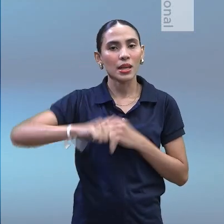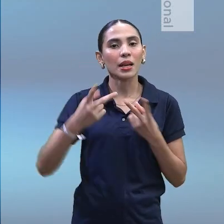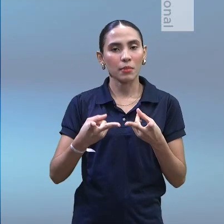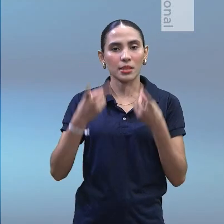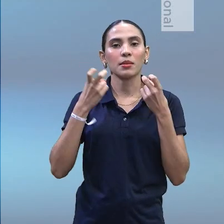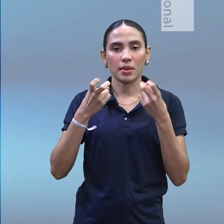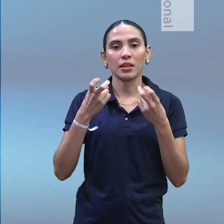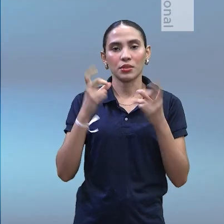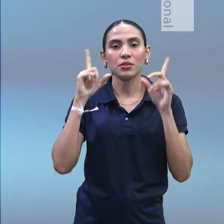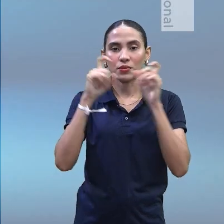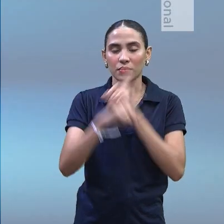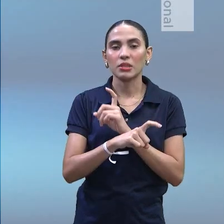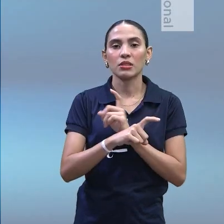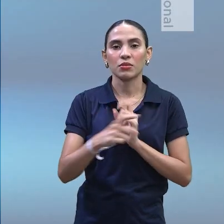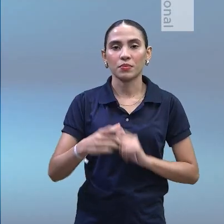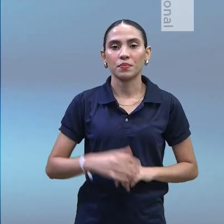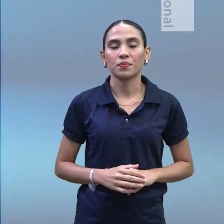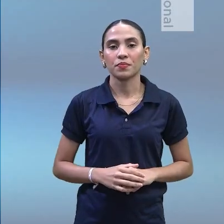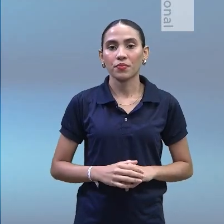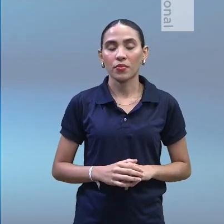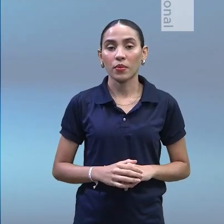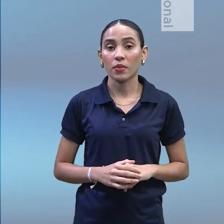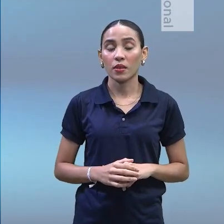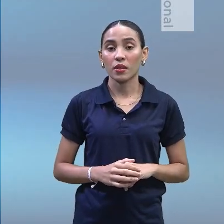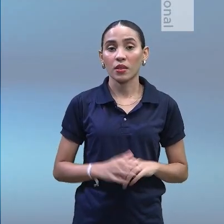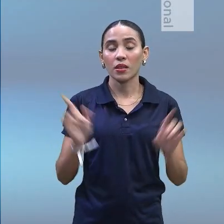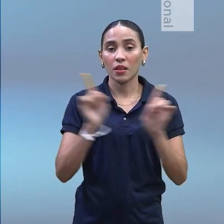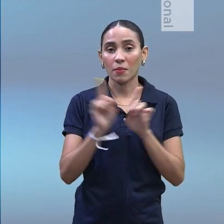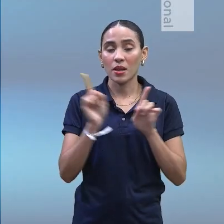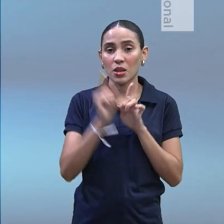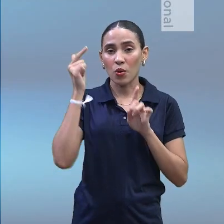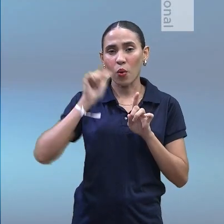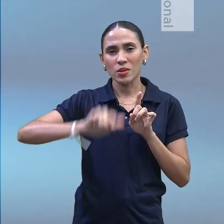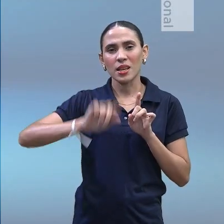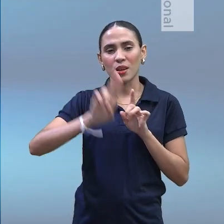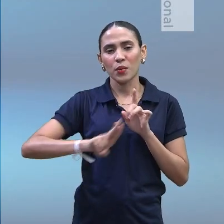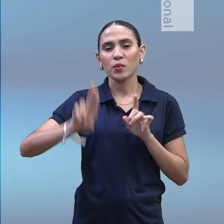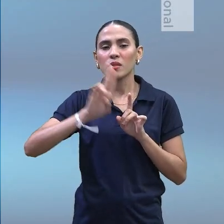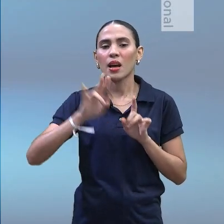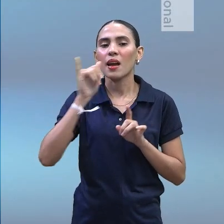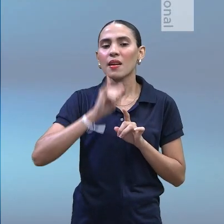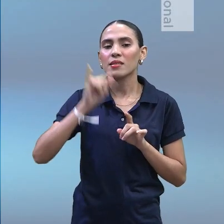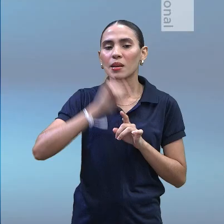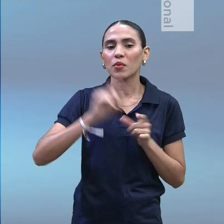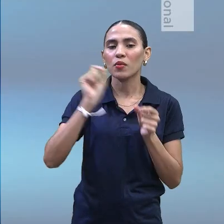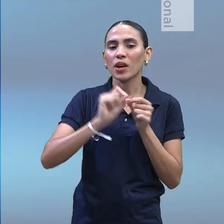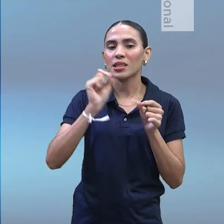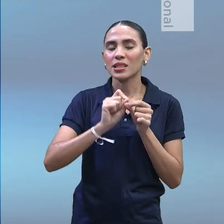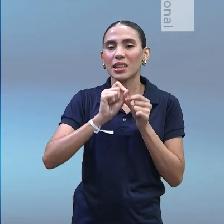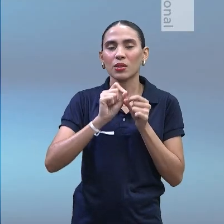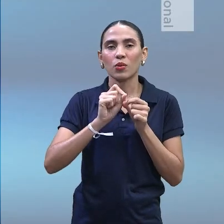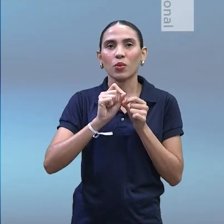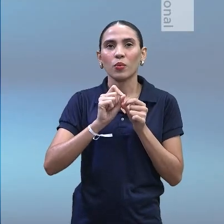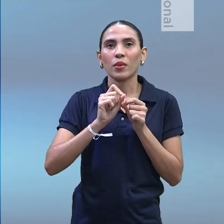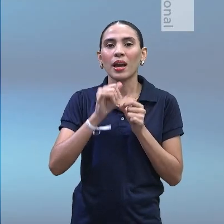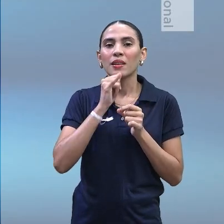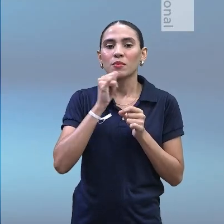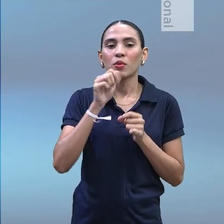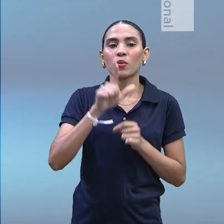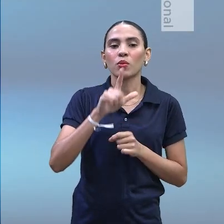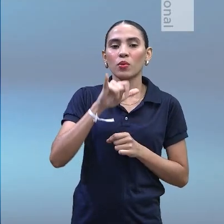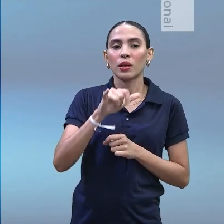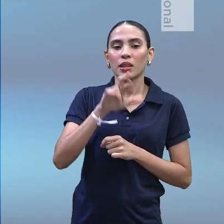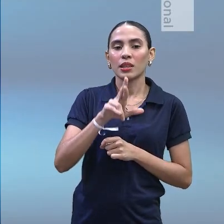e dura ao mesmo tempo, não é? E aí ele consegue utilizar, né, fazendo esse tom do